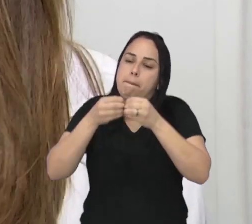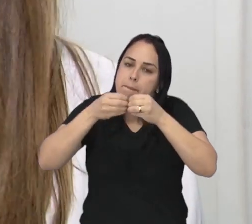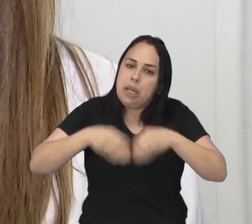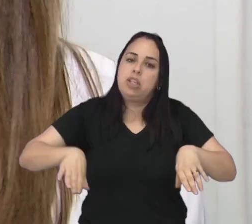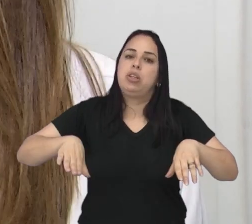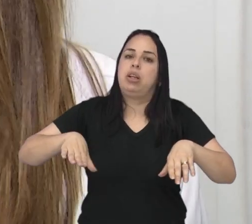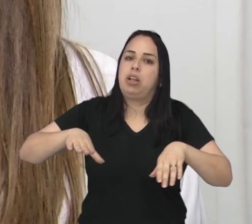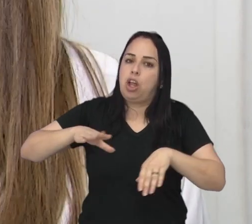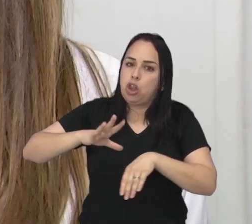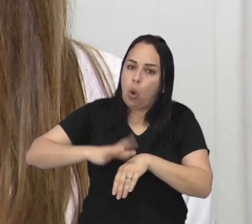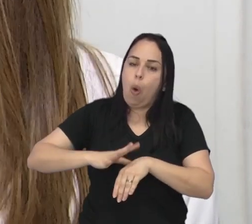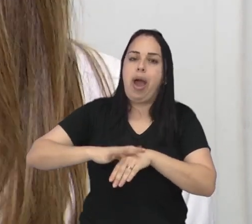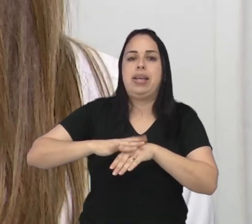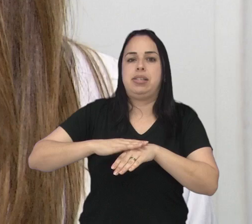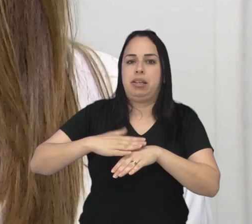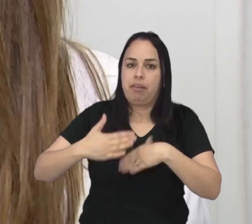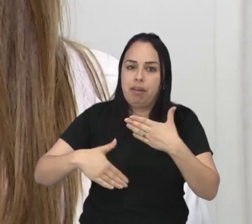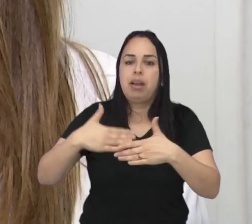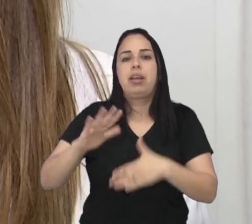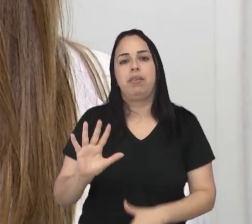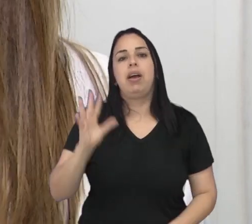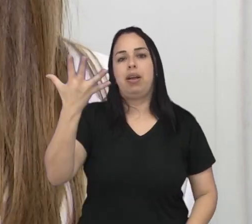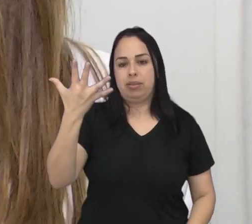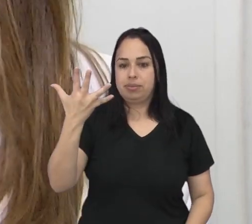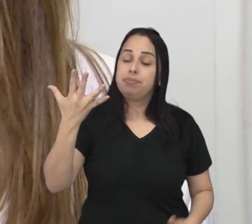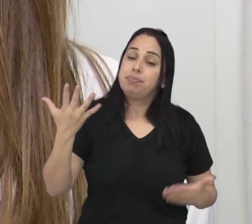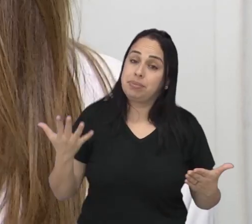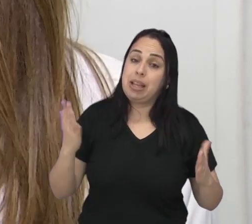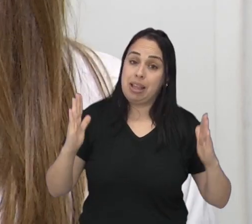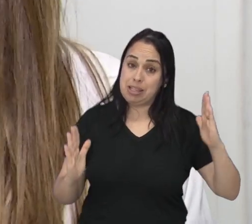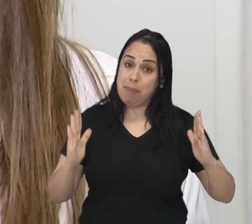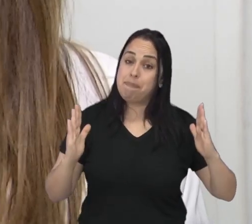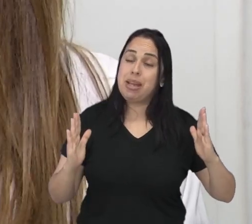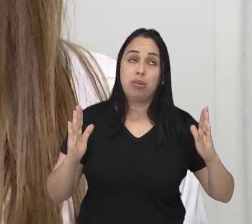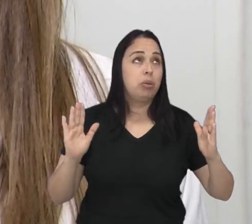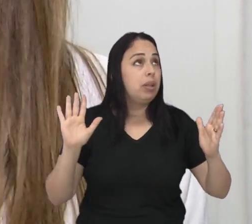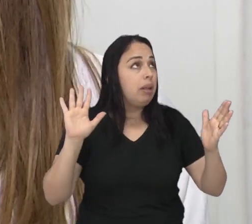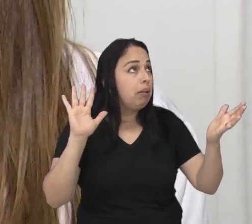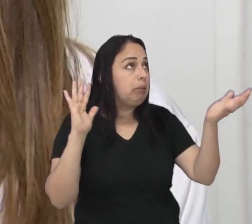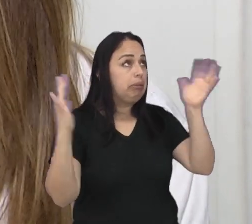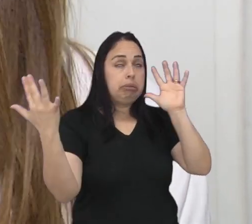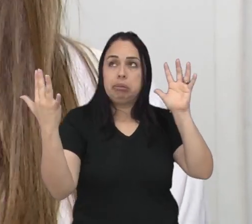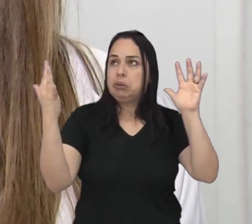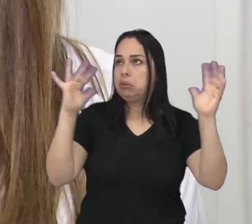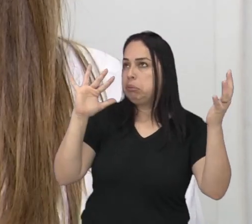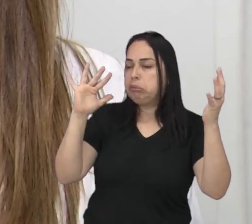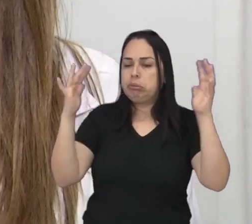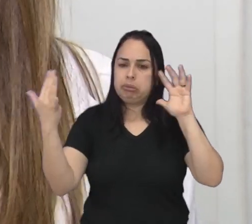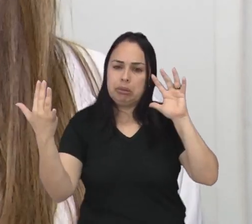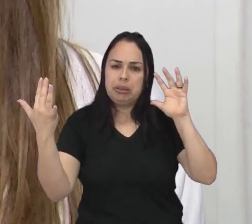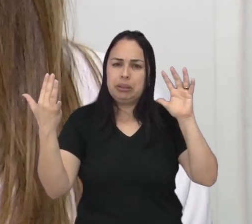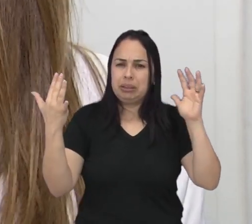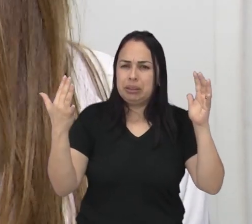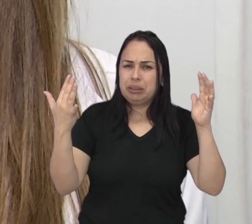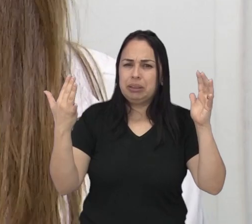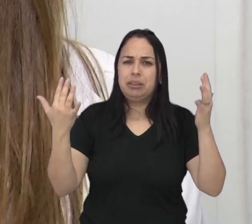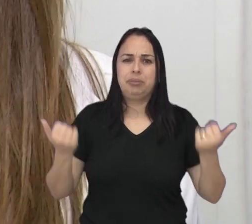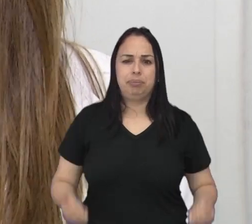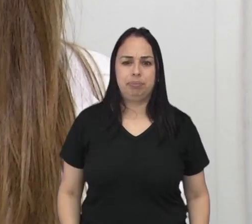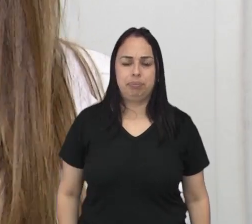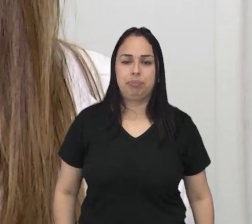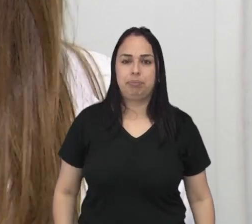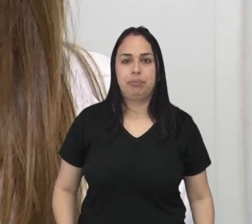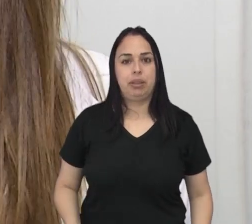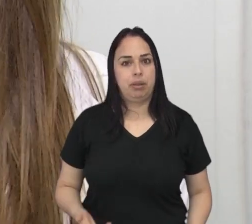E isso propicia para a gente ter outras doenças que podem aparecer oportunistas, né? Nesse período e nessa troca dessa temperatura e